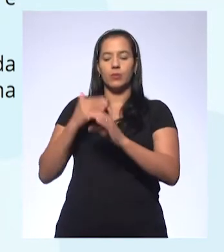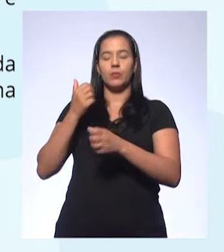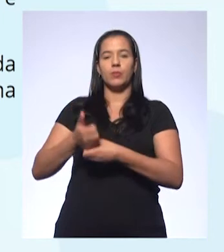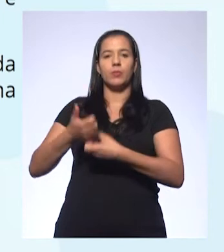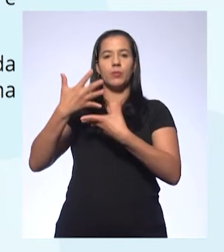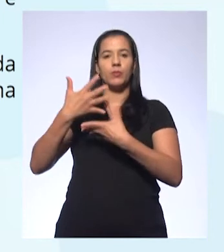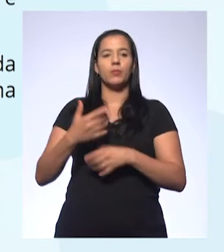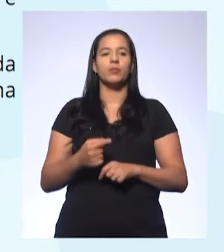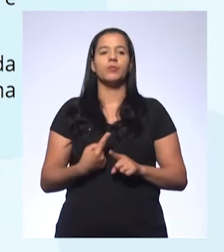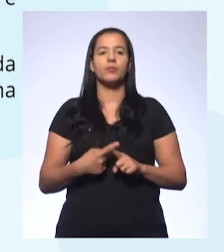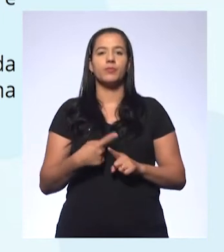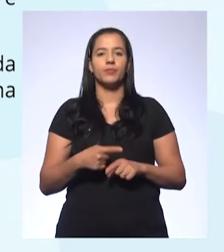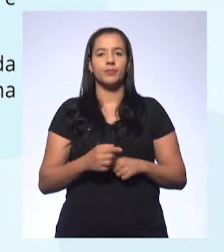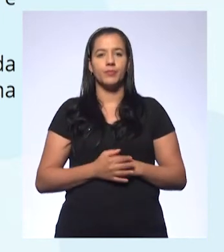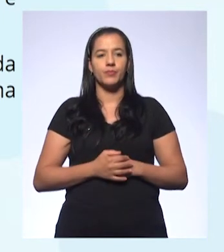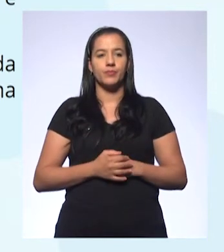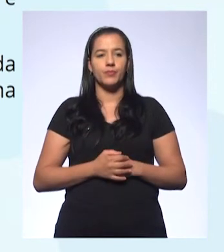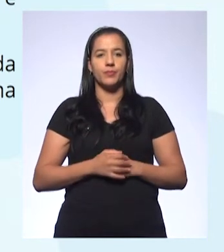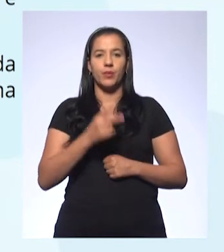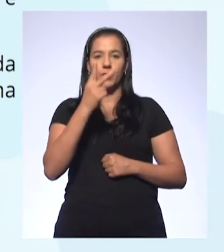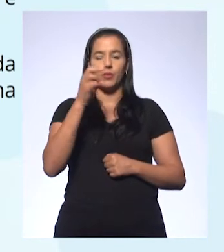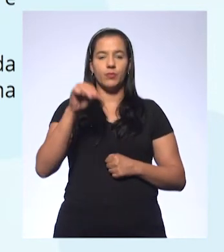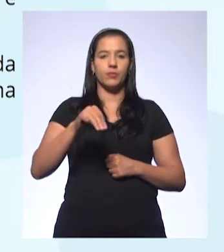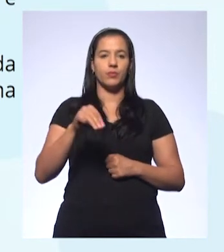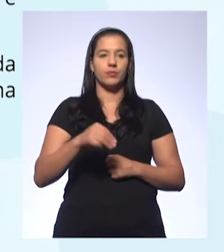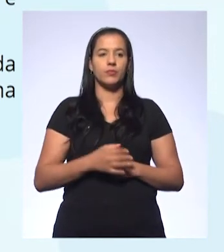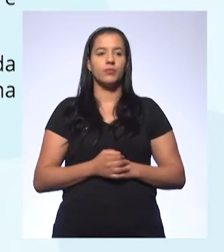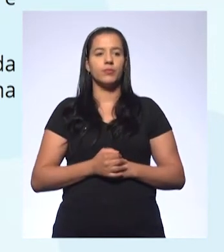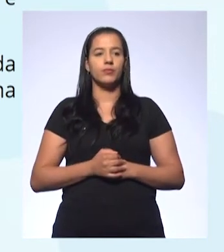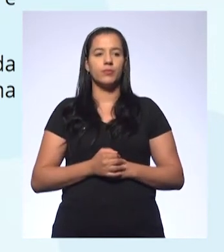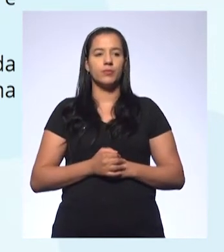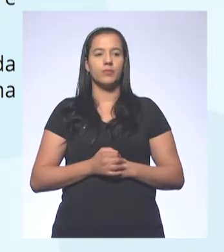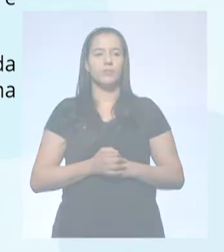decisão. 2 minutinhos.